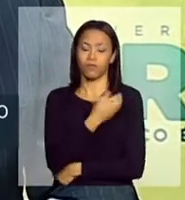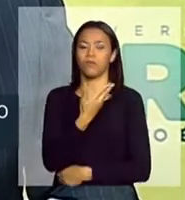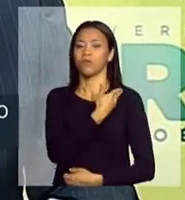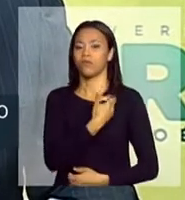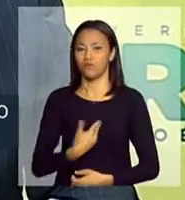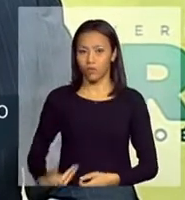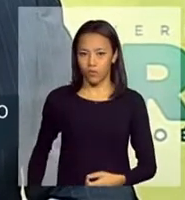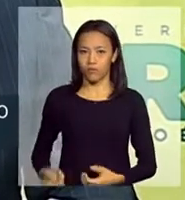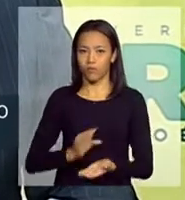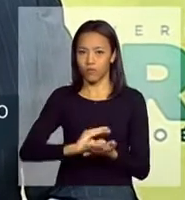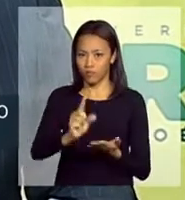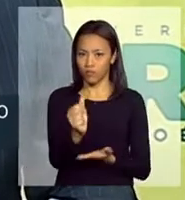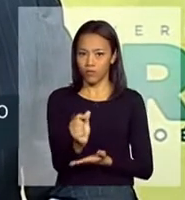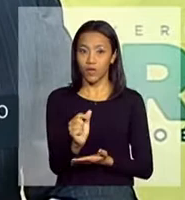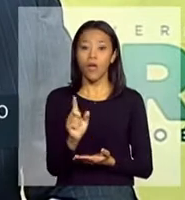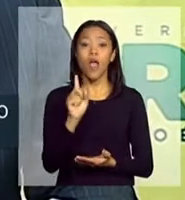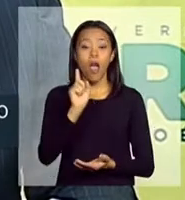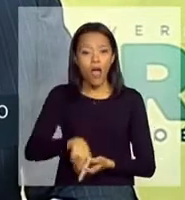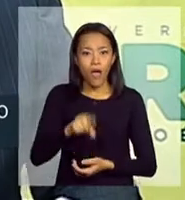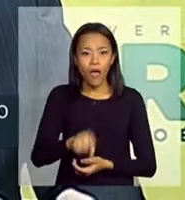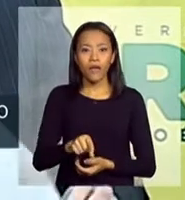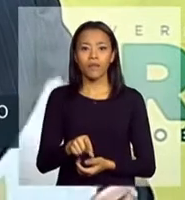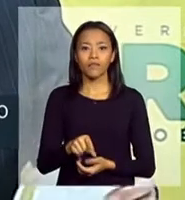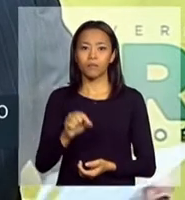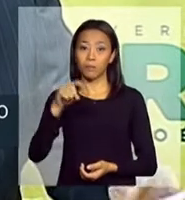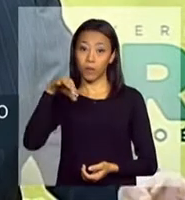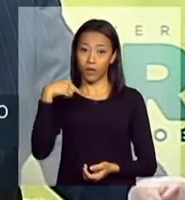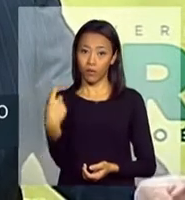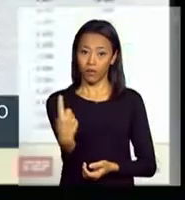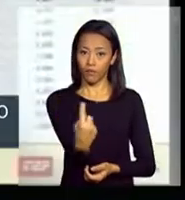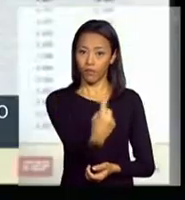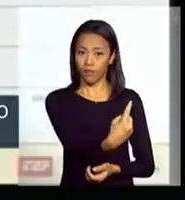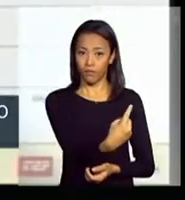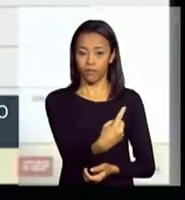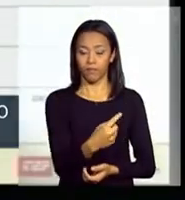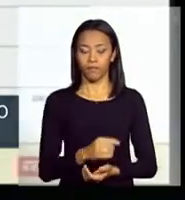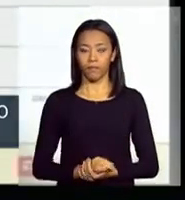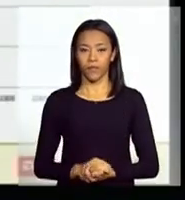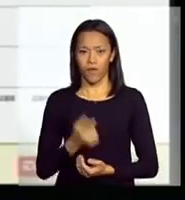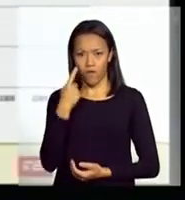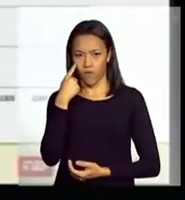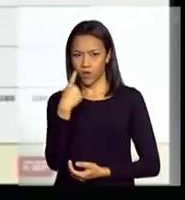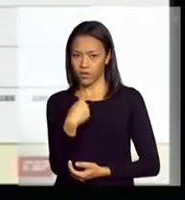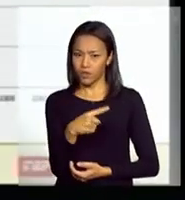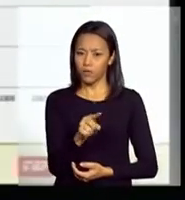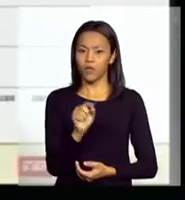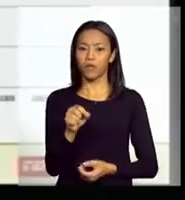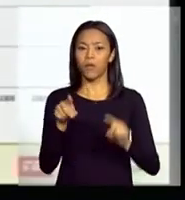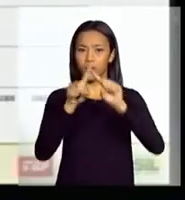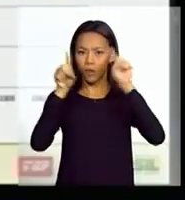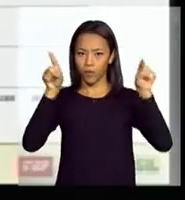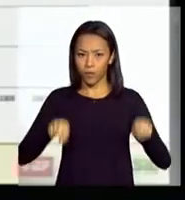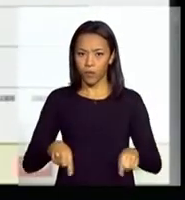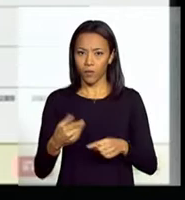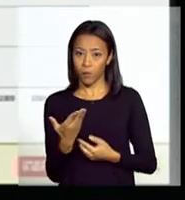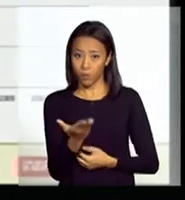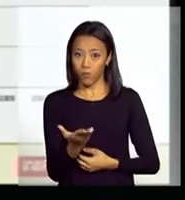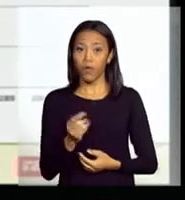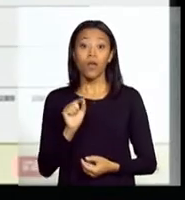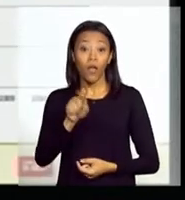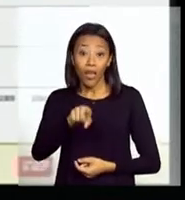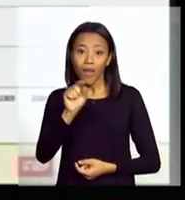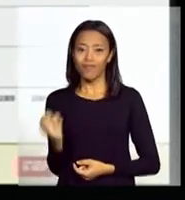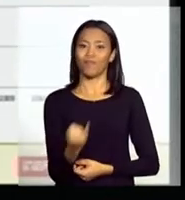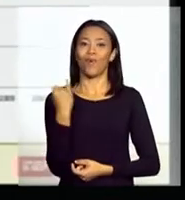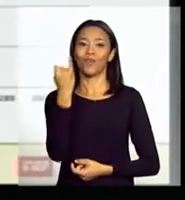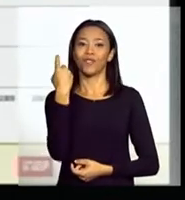Essa é a mesmo conceito item por item e essa esse contra o quadro pode pular esse quadro É